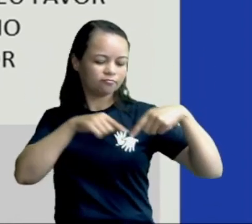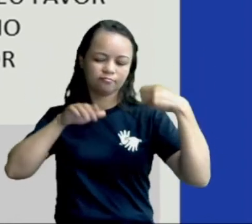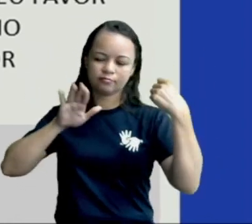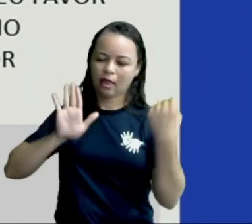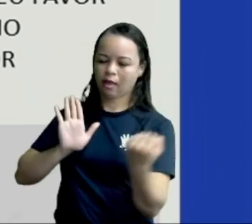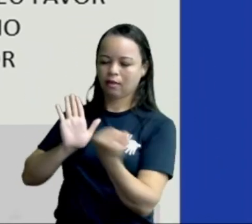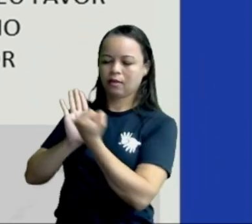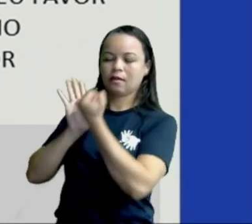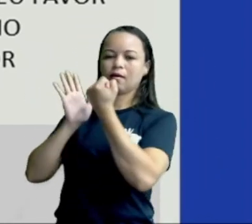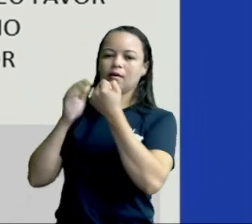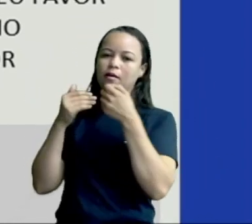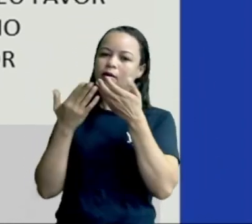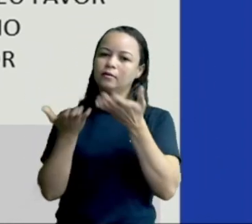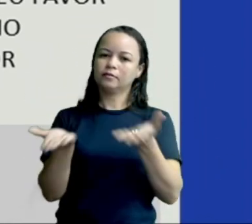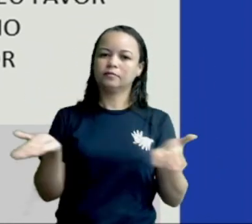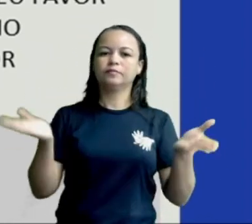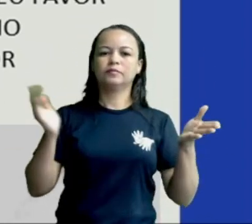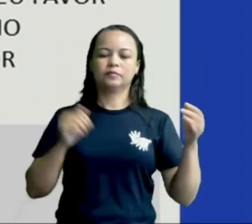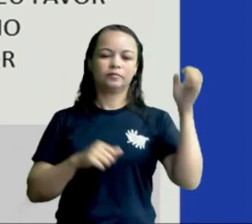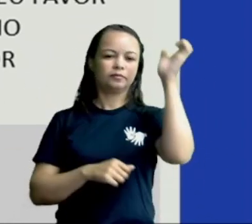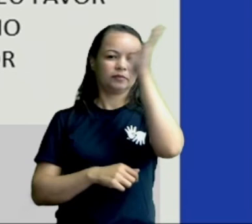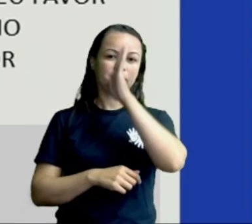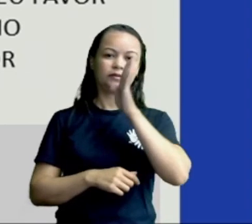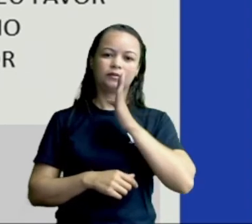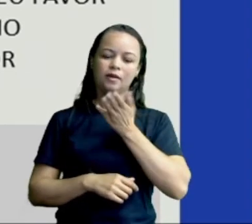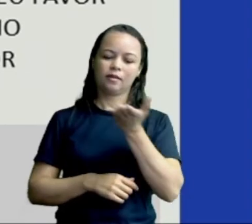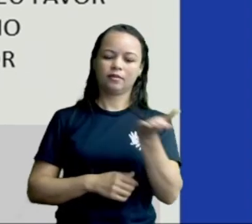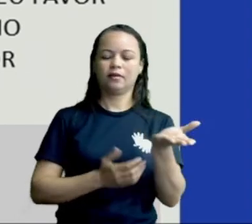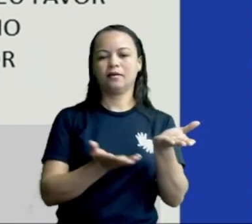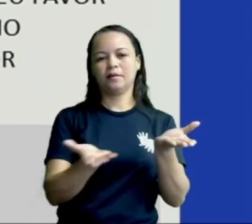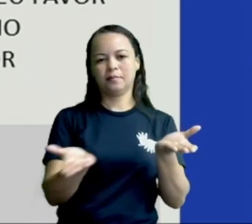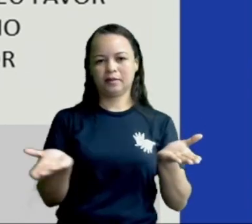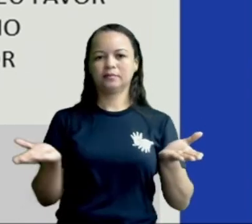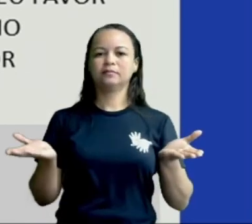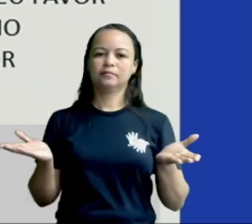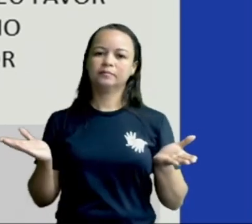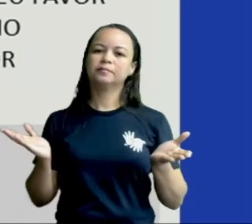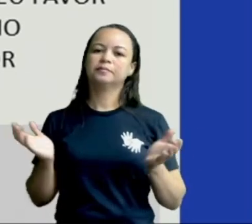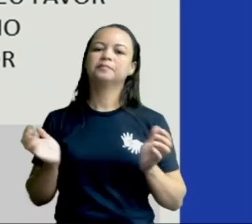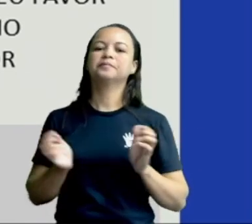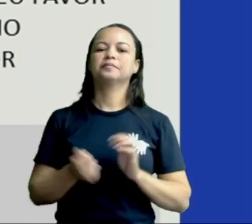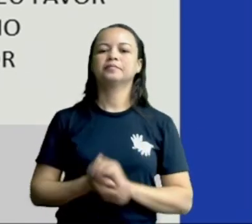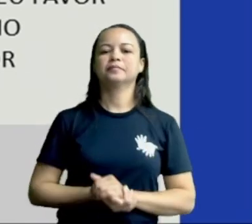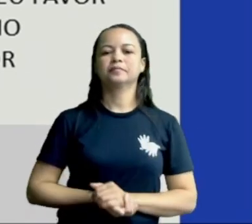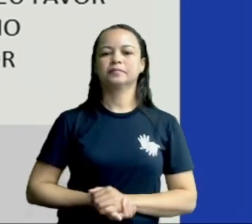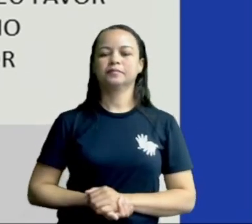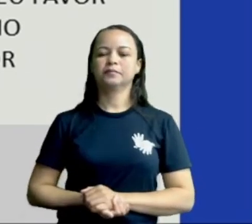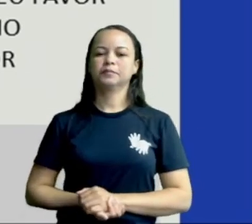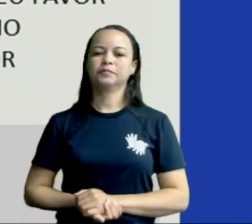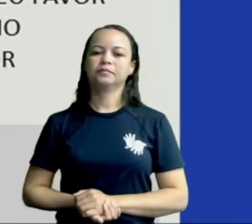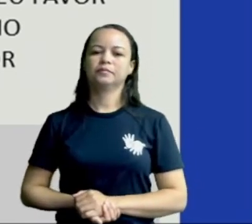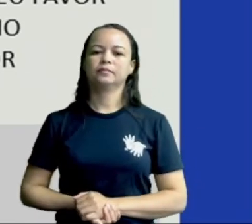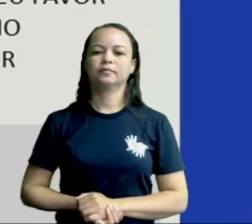o capítulo da história de nossa amada terra brasileira.